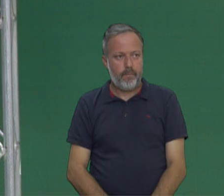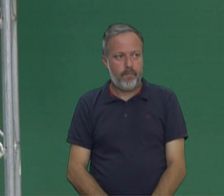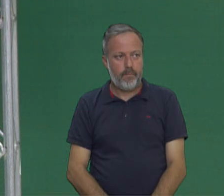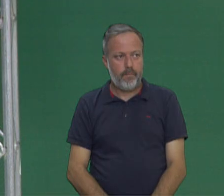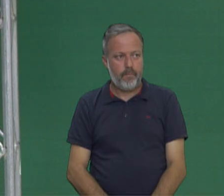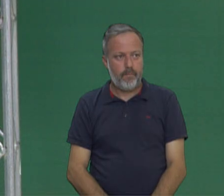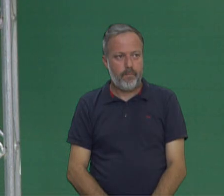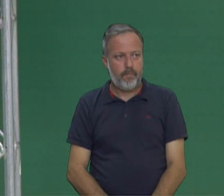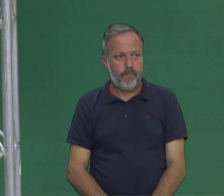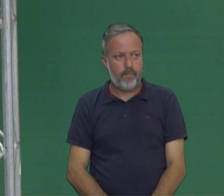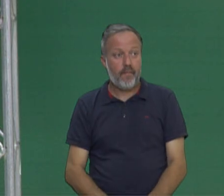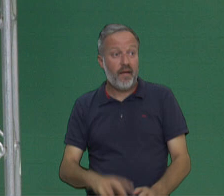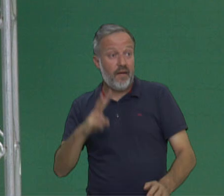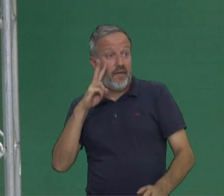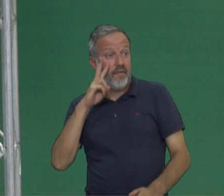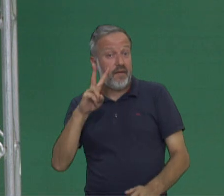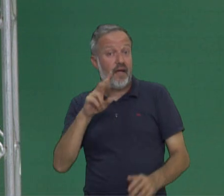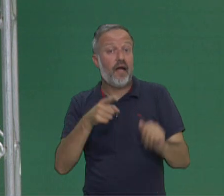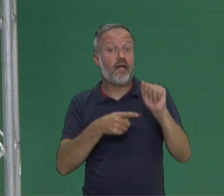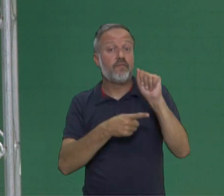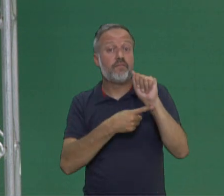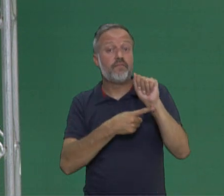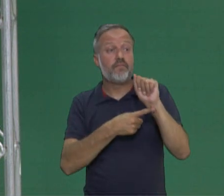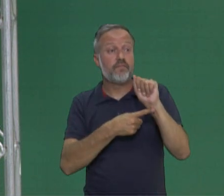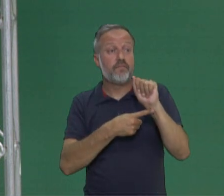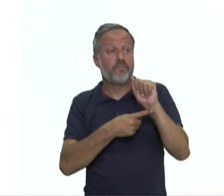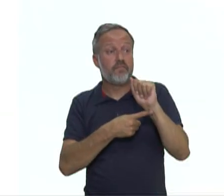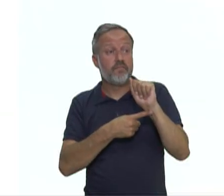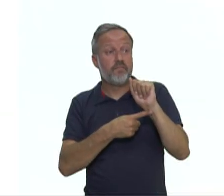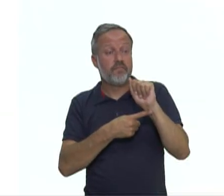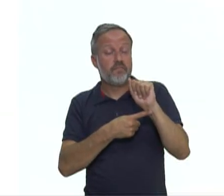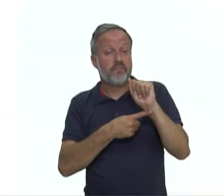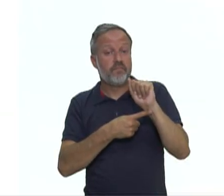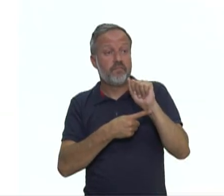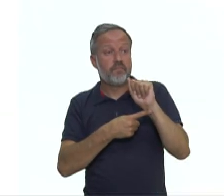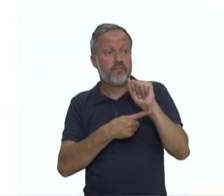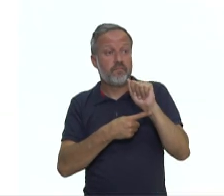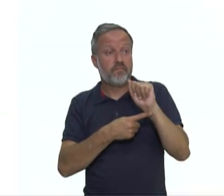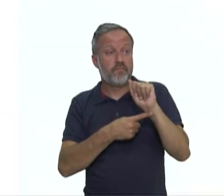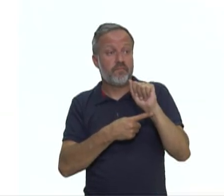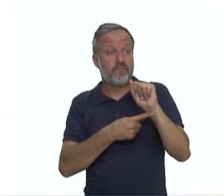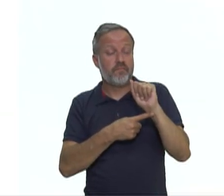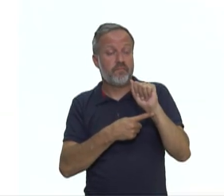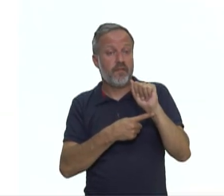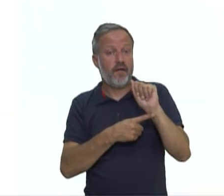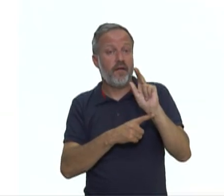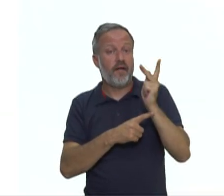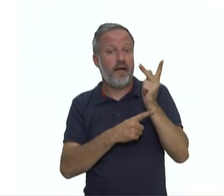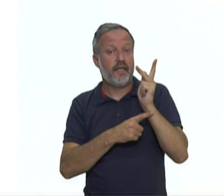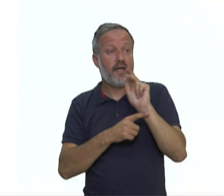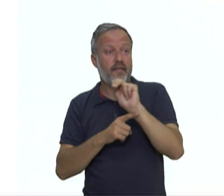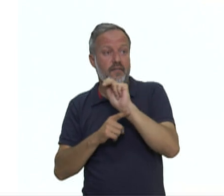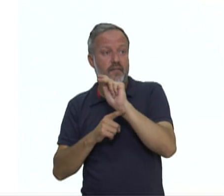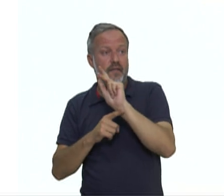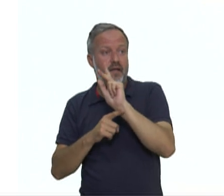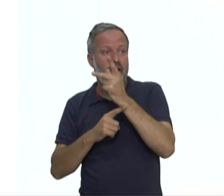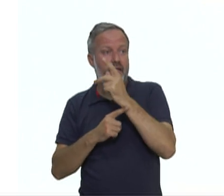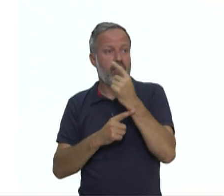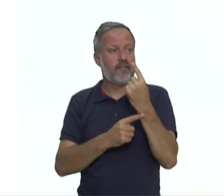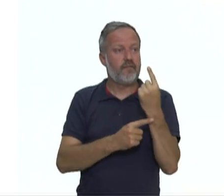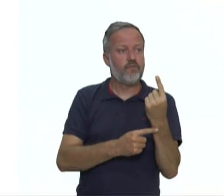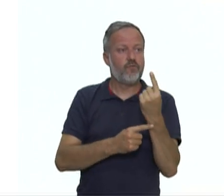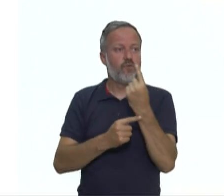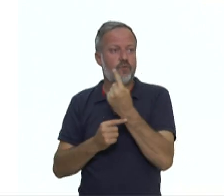A nossa flechinha aqui, ó, isótopos, ó, mesmo número atômico 1, número atômico 1. Aqui, ó, número atômicos diferentes, número